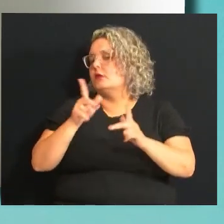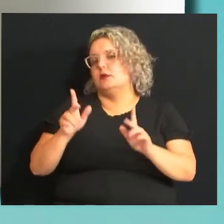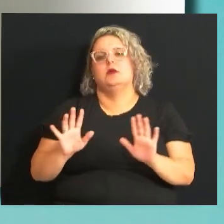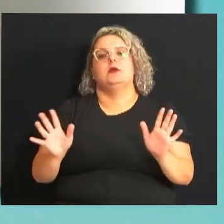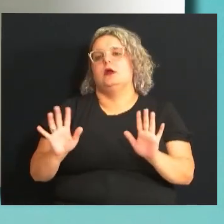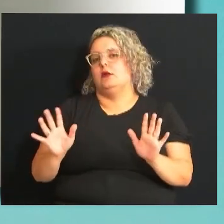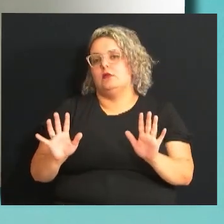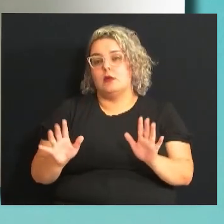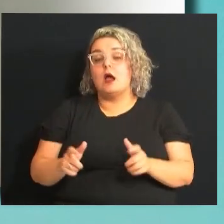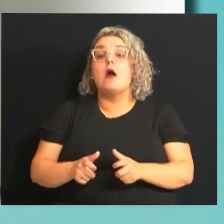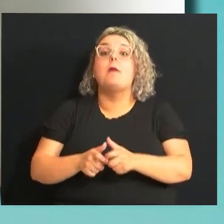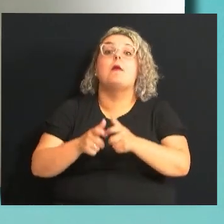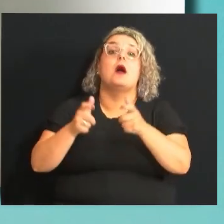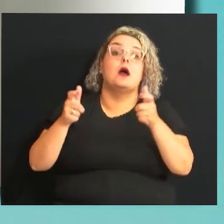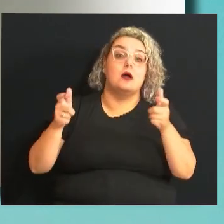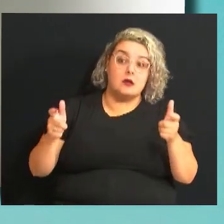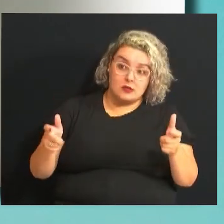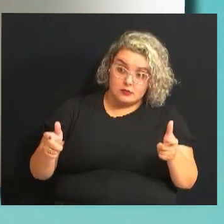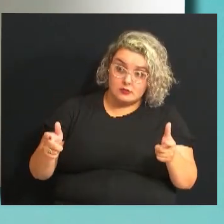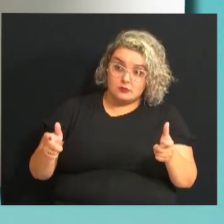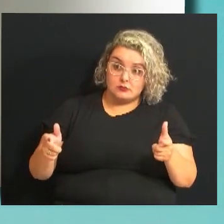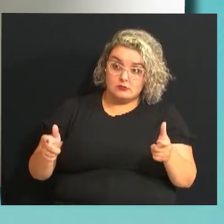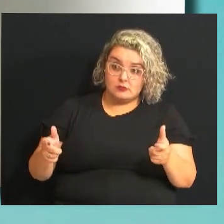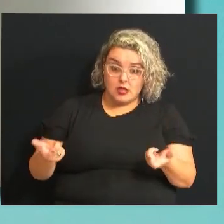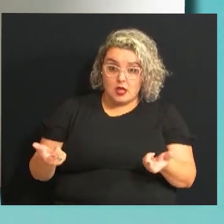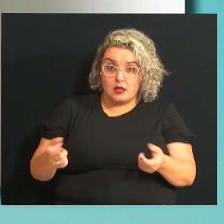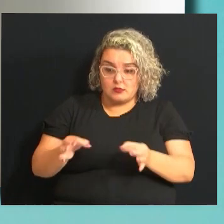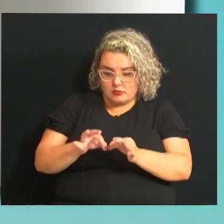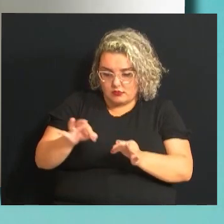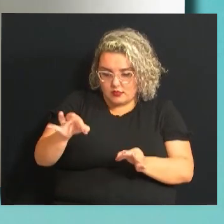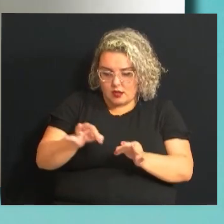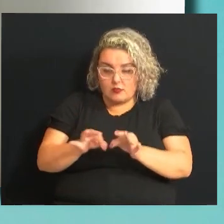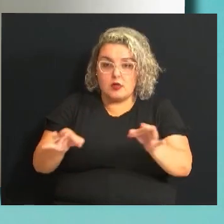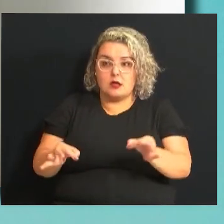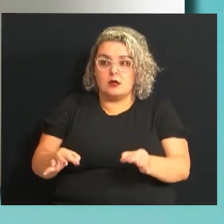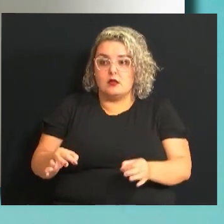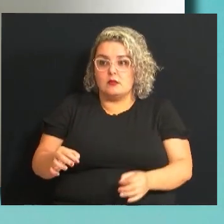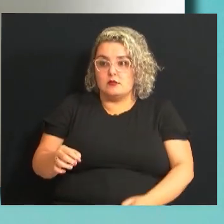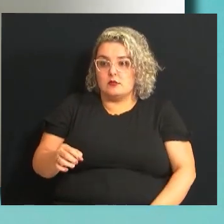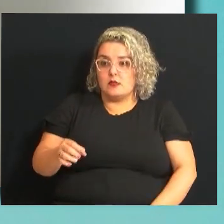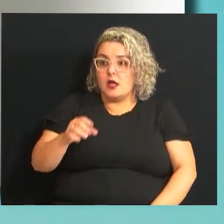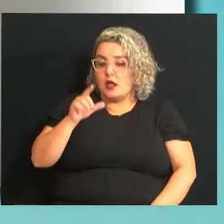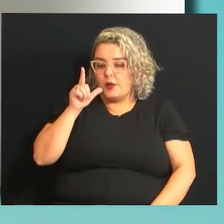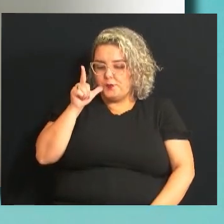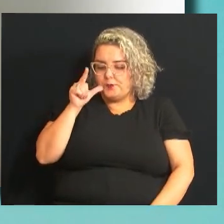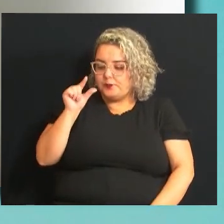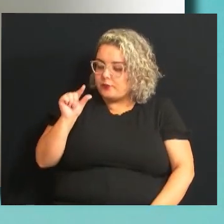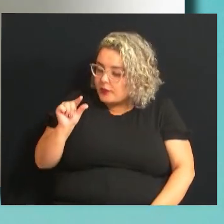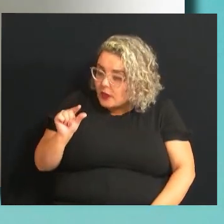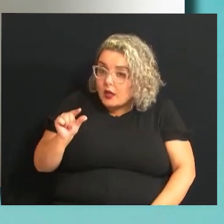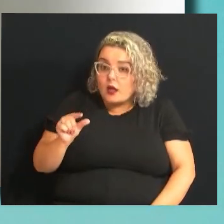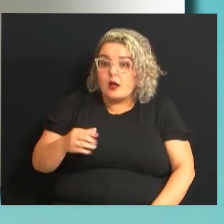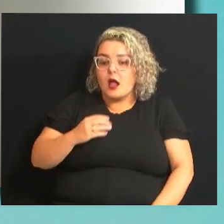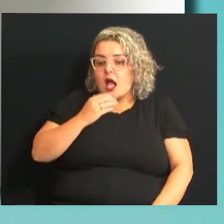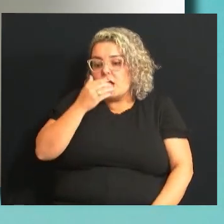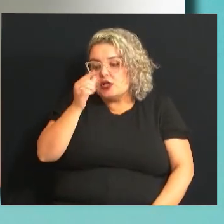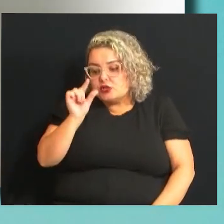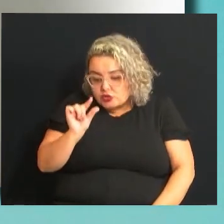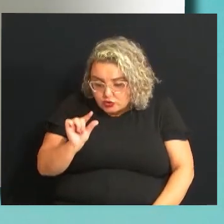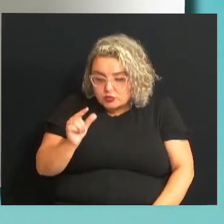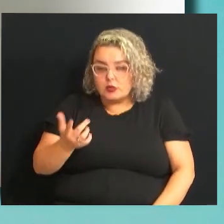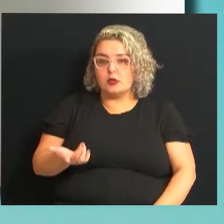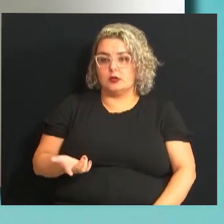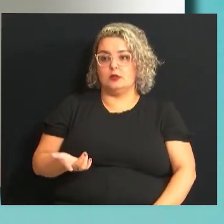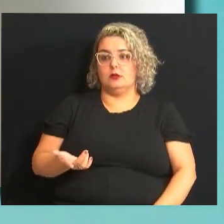tão extrema que você enxerga, bate o olho e fala: "Não, isso aqui é diferente." A maioria é tamanho. Então, é um